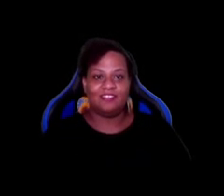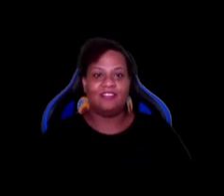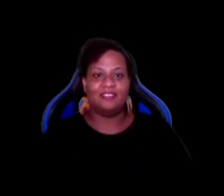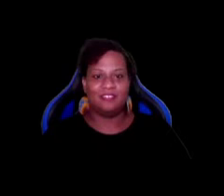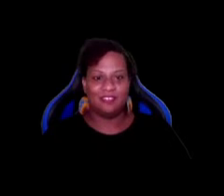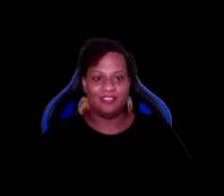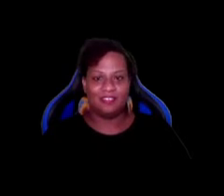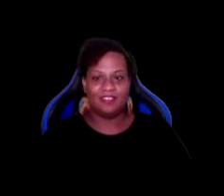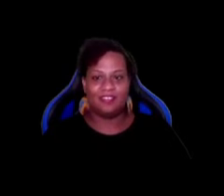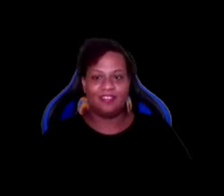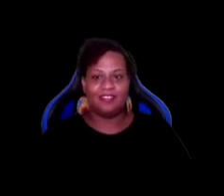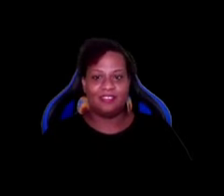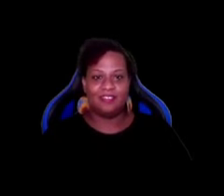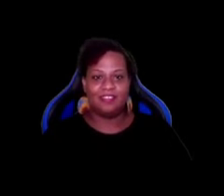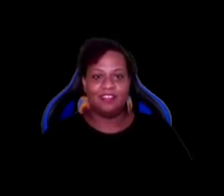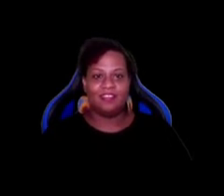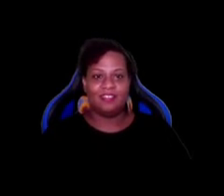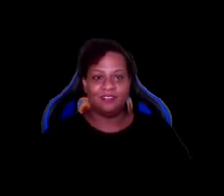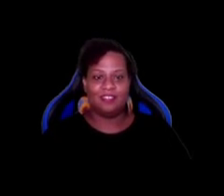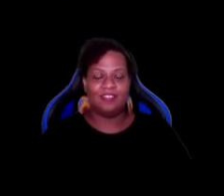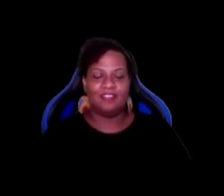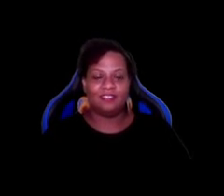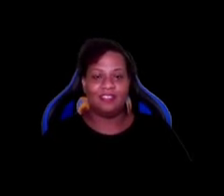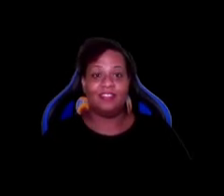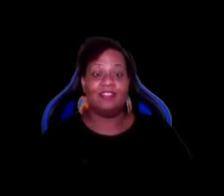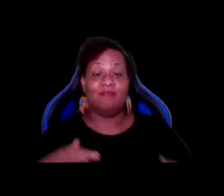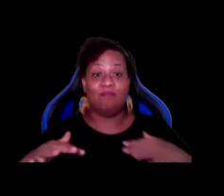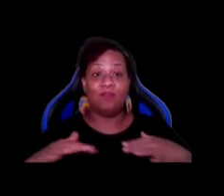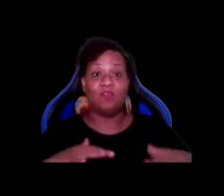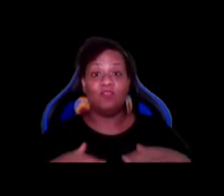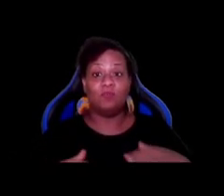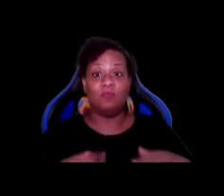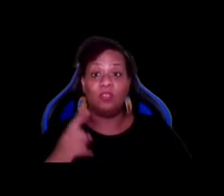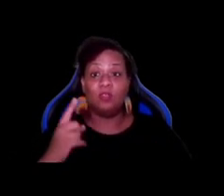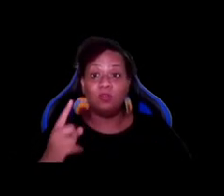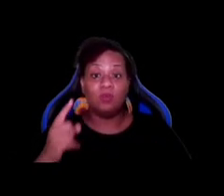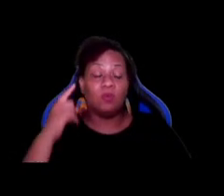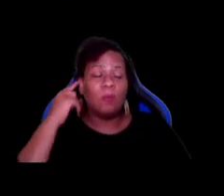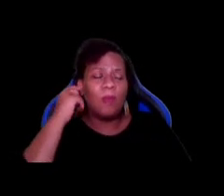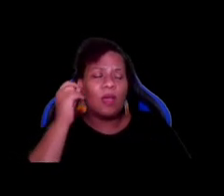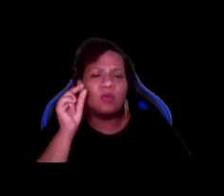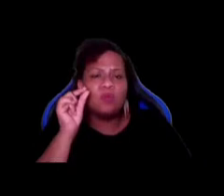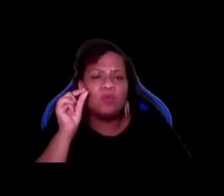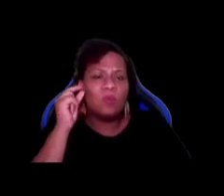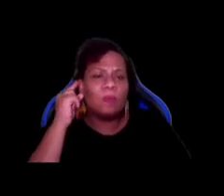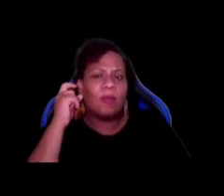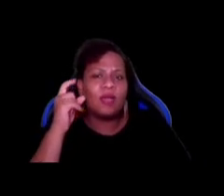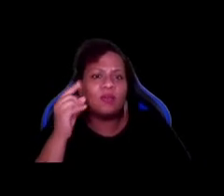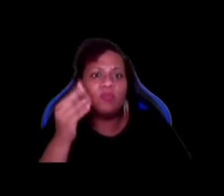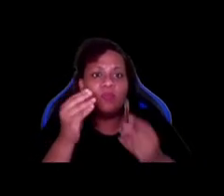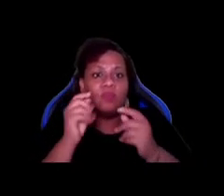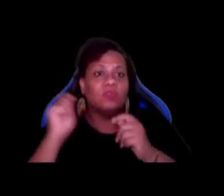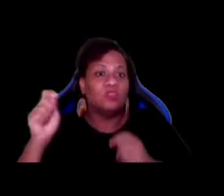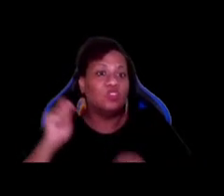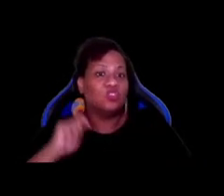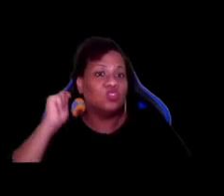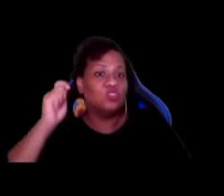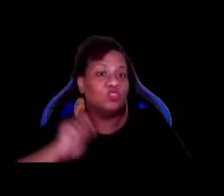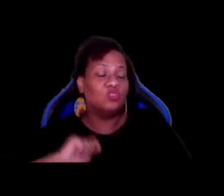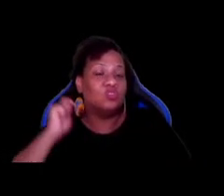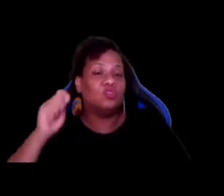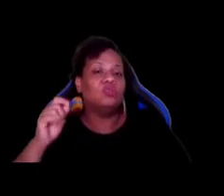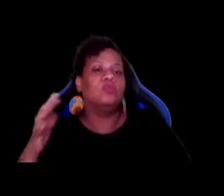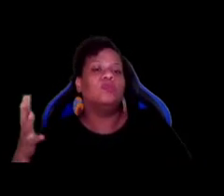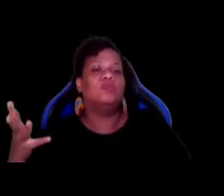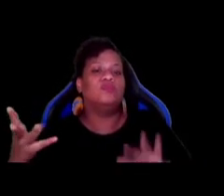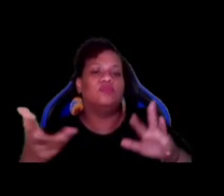você faz um movimento onde uma semente ela já faz um barulho. Várias sementes juntas representam todo o universo, toda